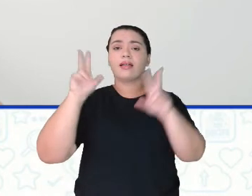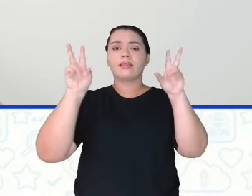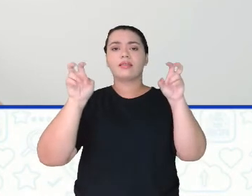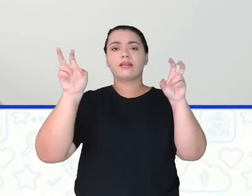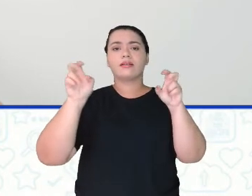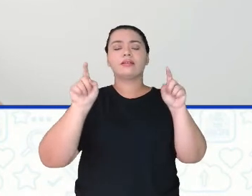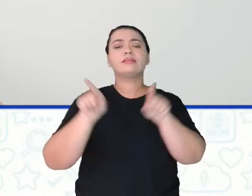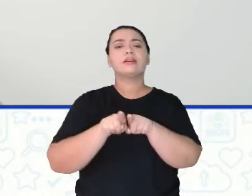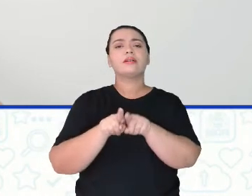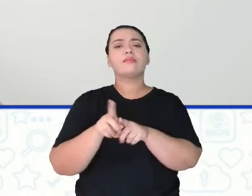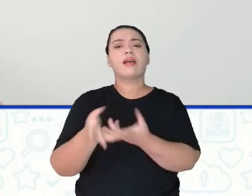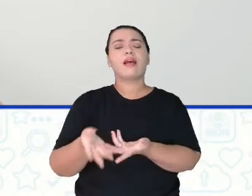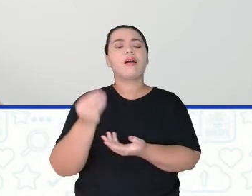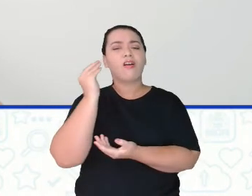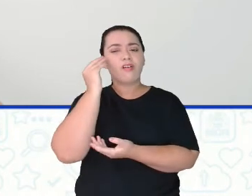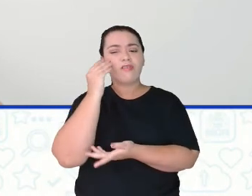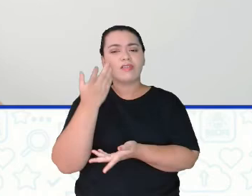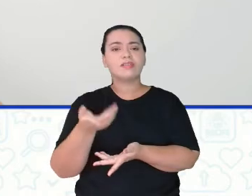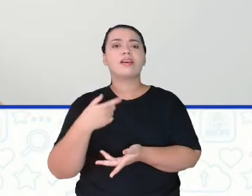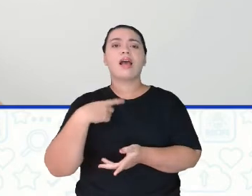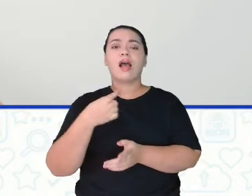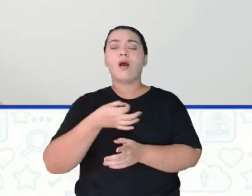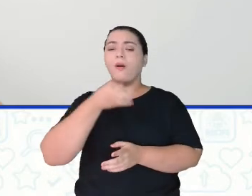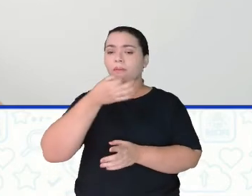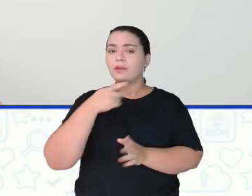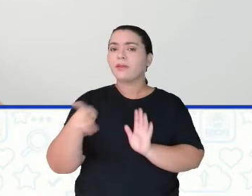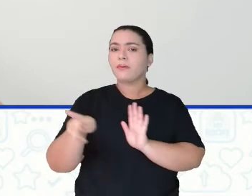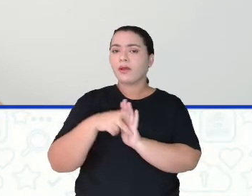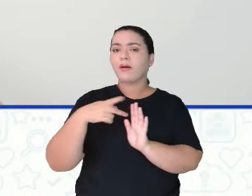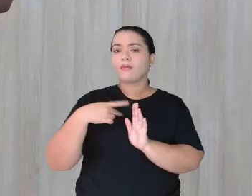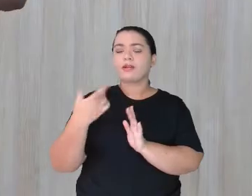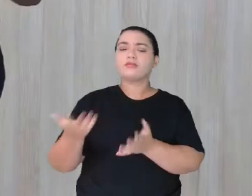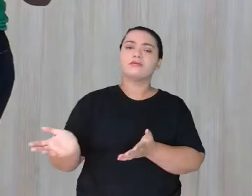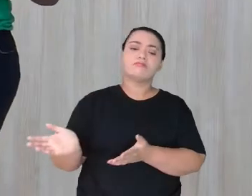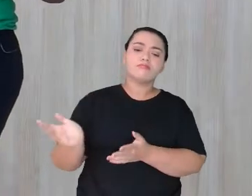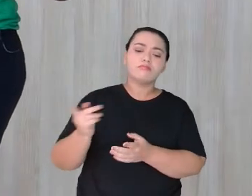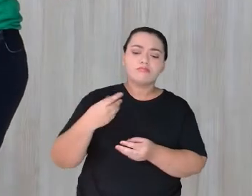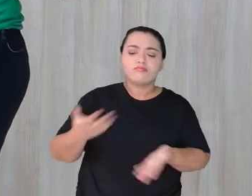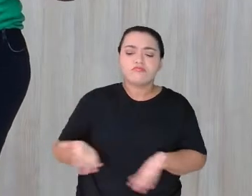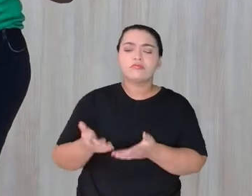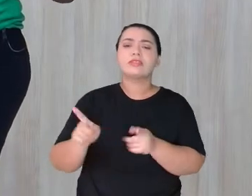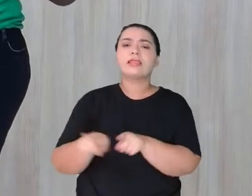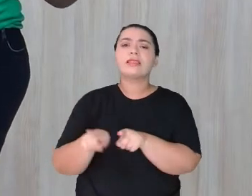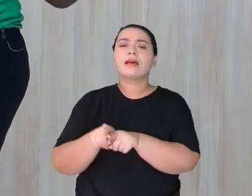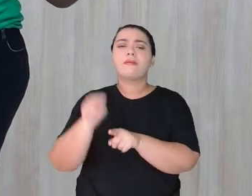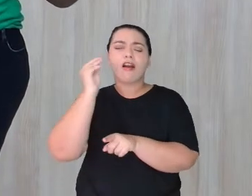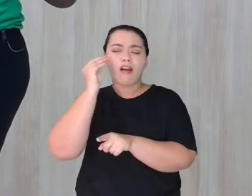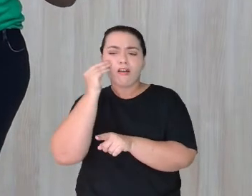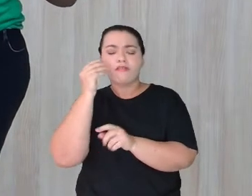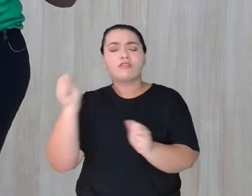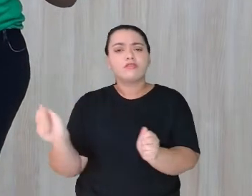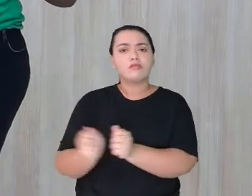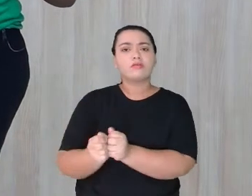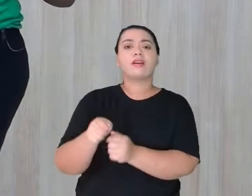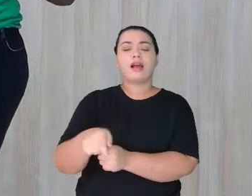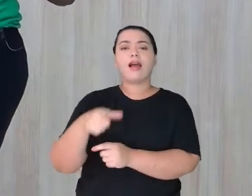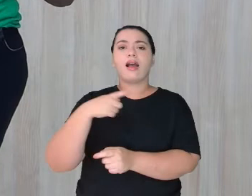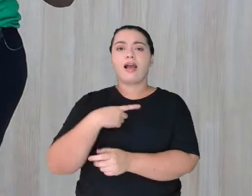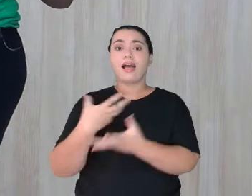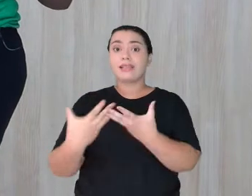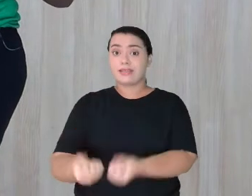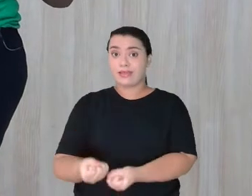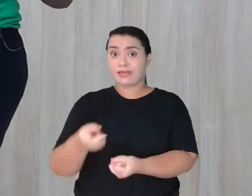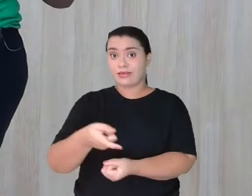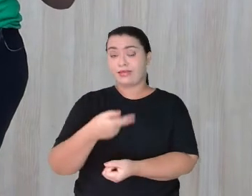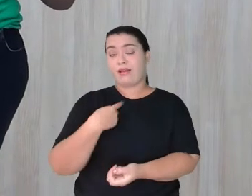e tenta convencer o público leitor dessa opinião. Então, assim, é uma tentativa de convencimento e é por isso que eu tenho tantos